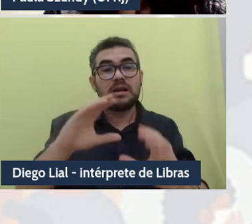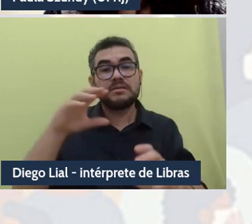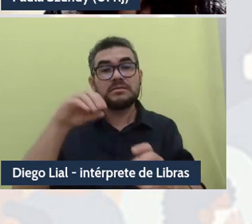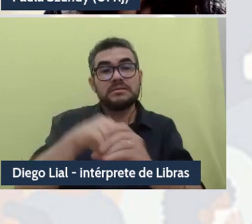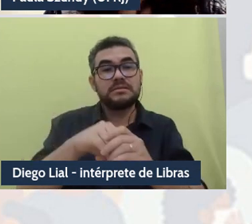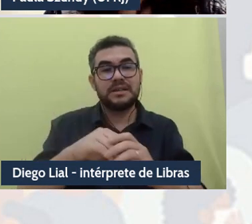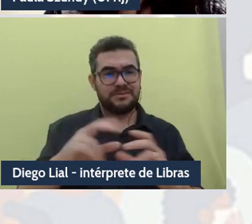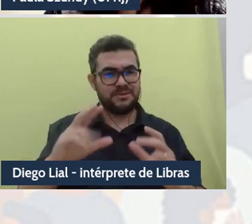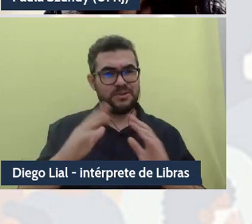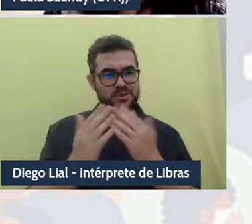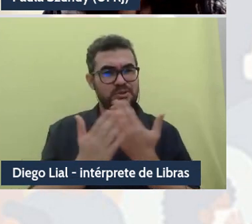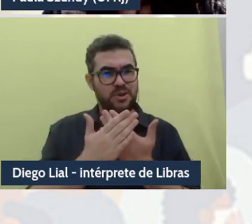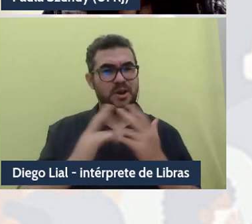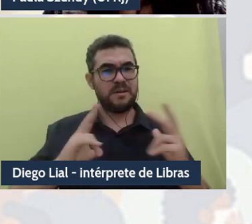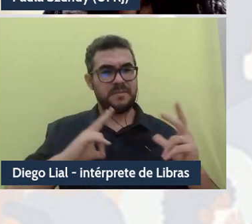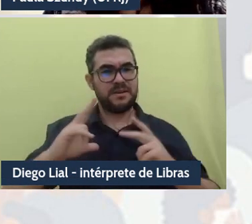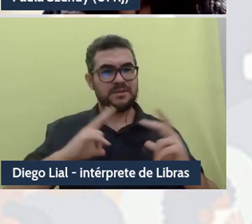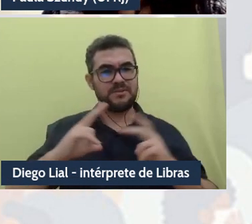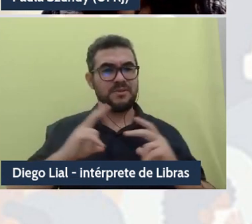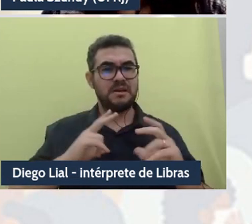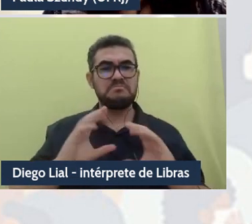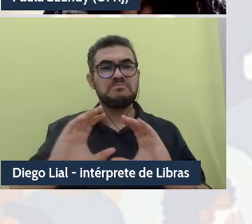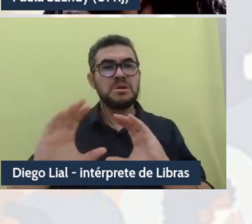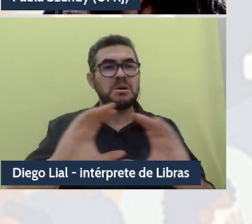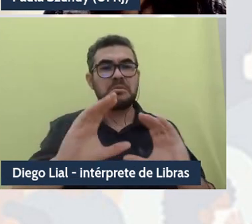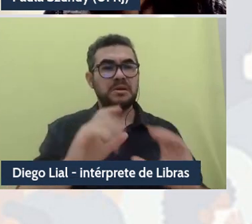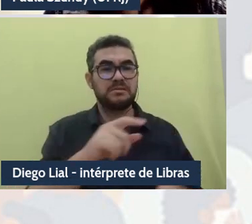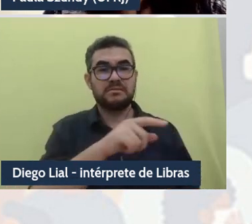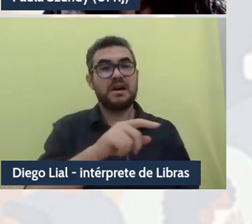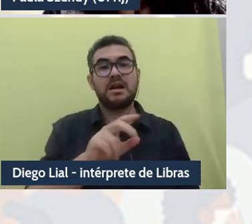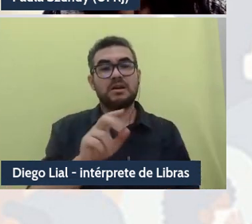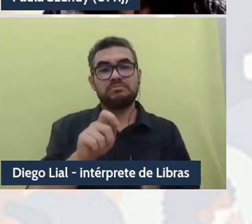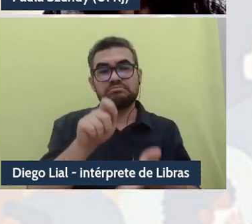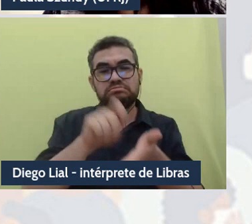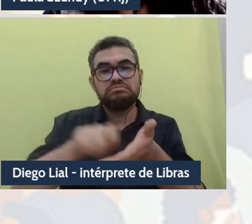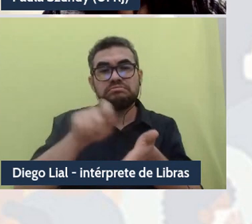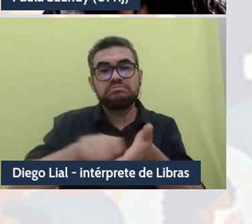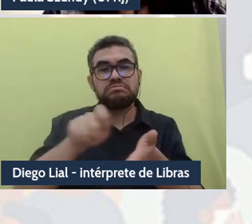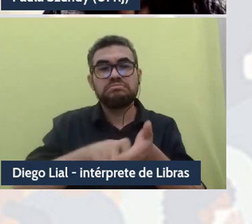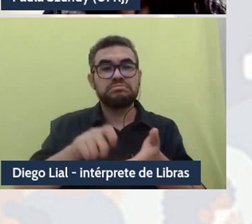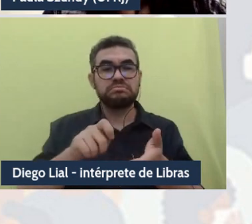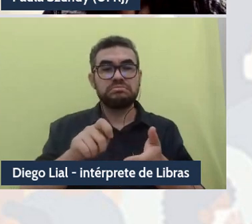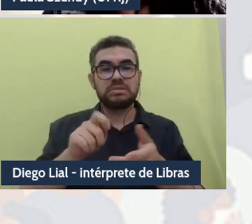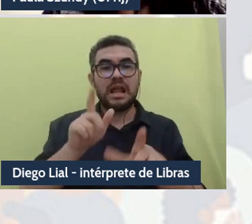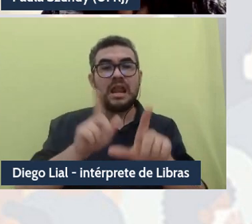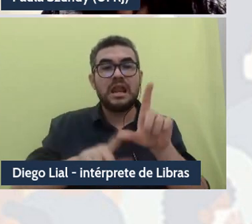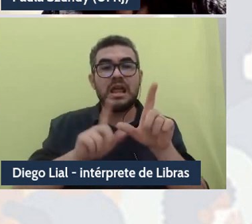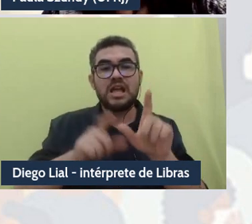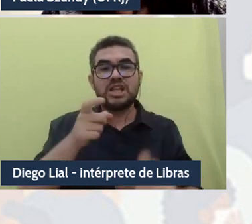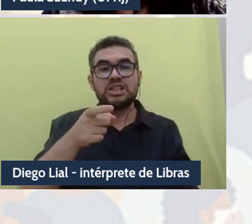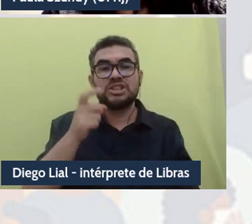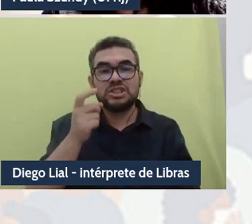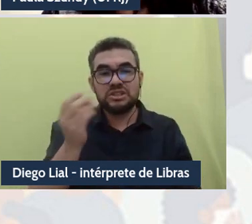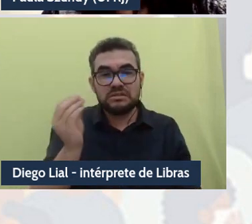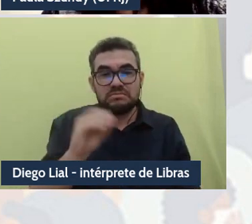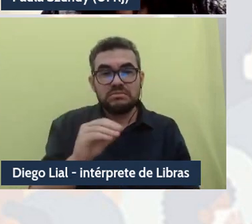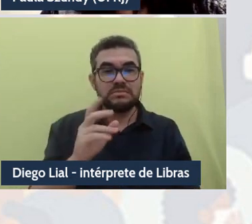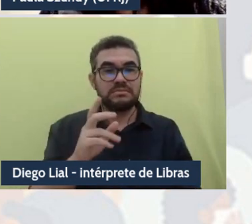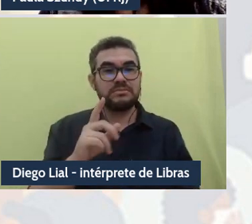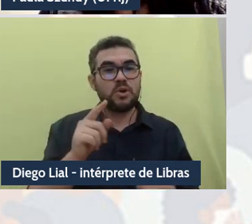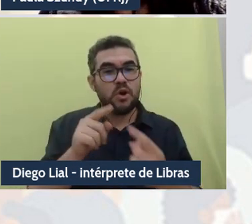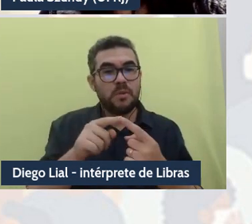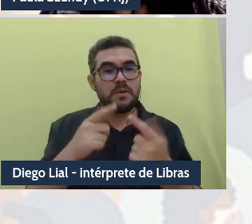escola particular, né, então, quando a gente purifica a língua, a gente também está segregando corpos, né, que